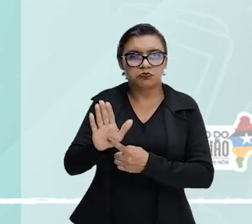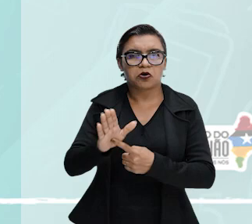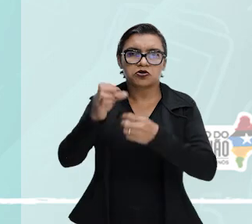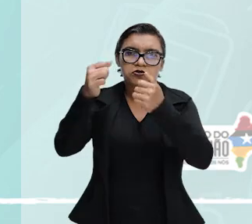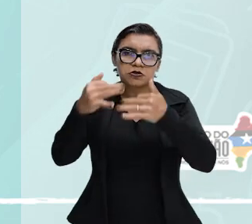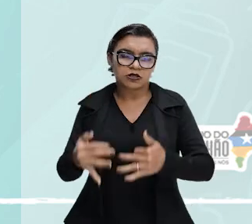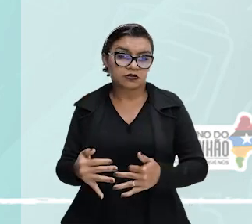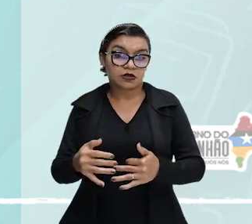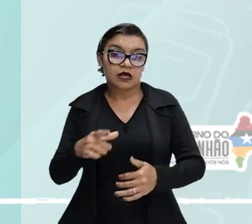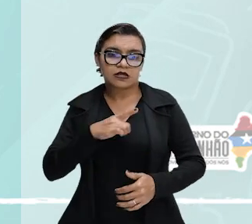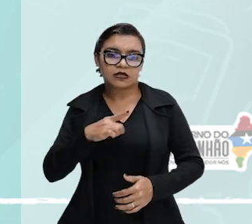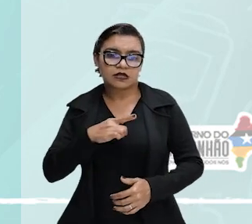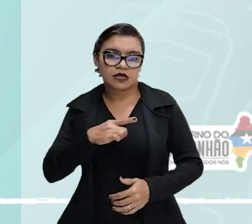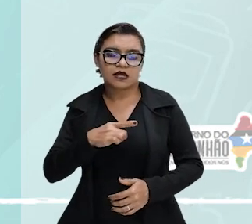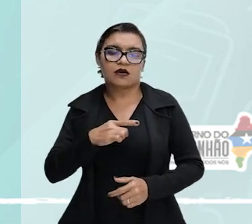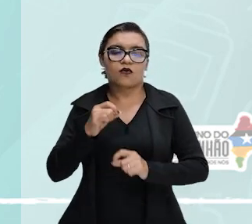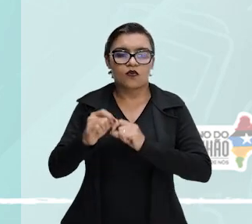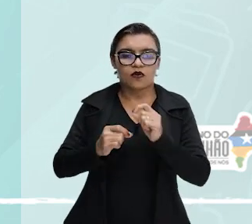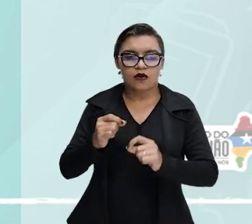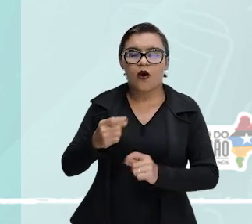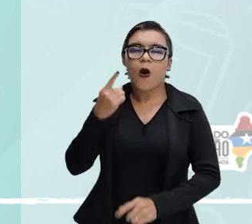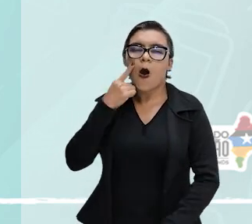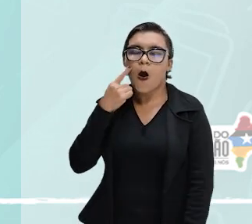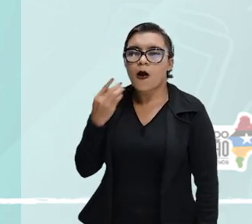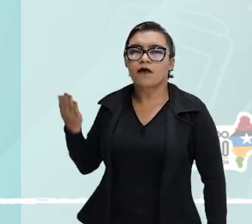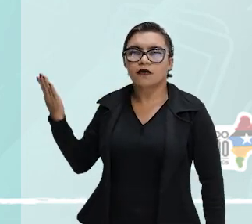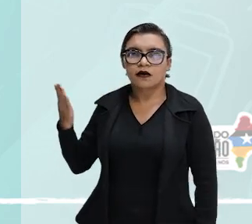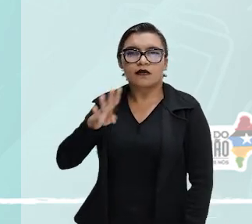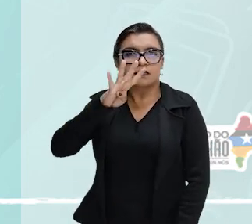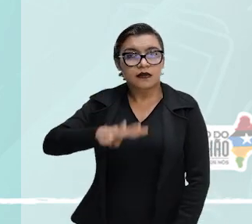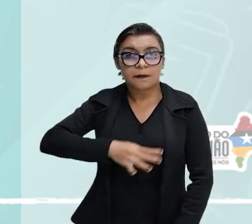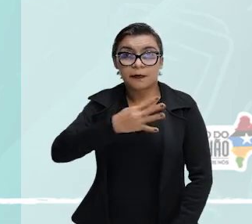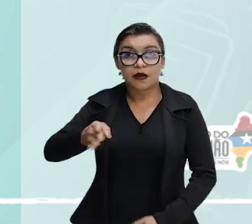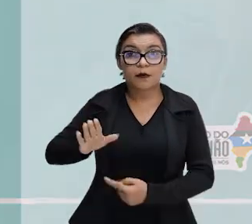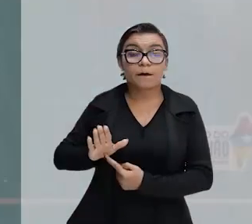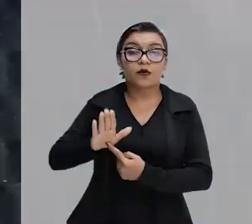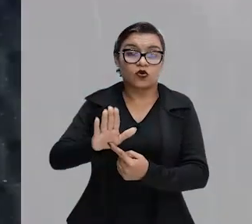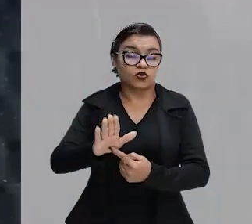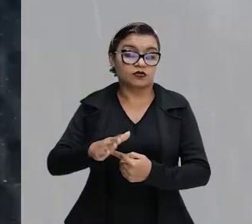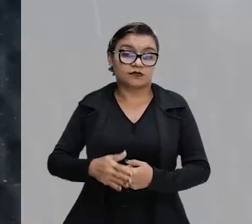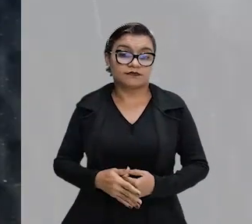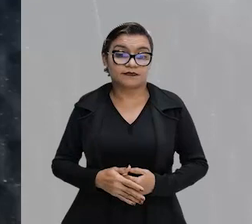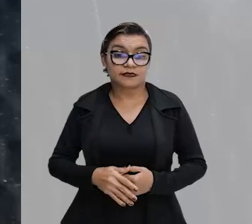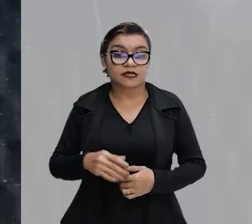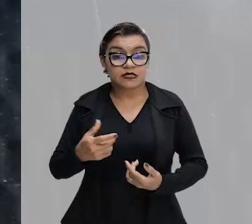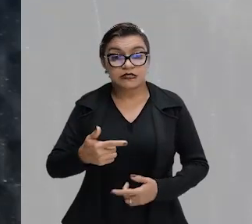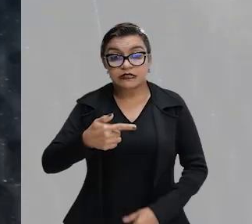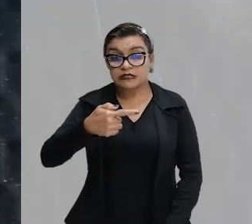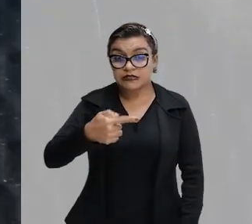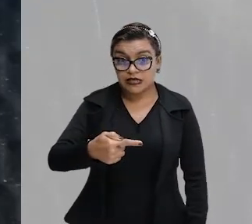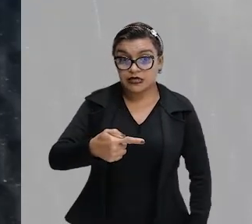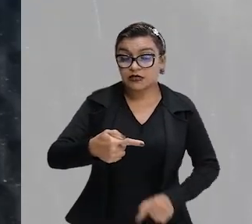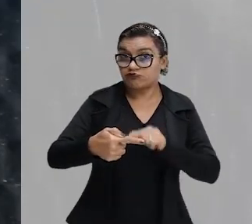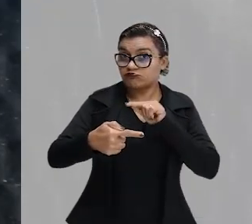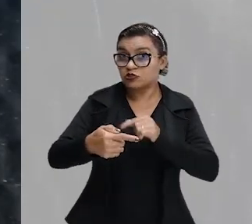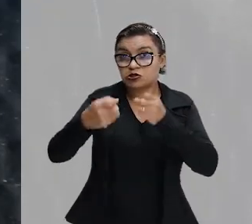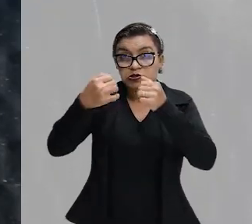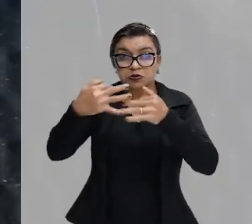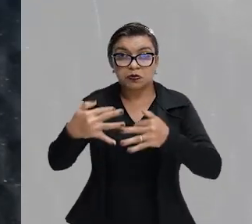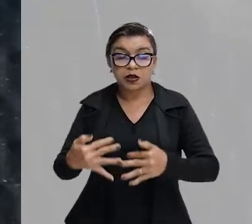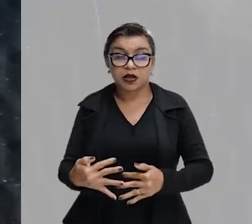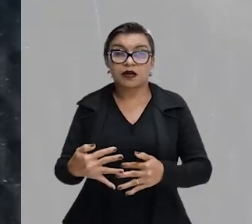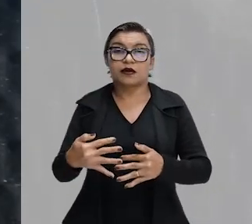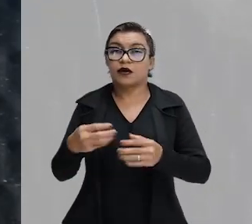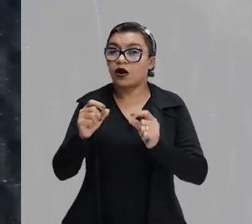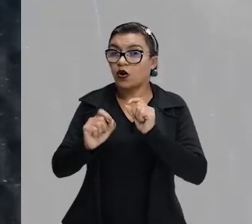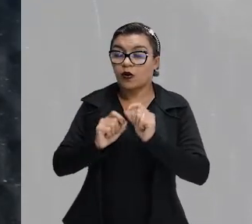a correção, né, 0,38 e 0,387. Então 7 é só a correção. No caso de Vênus tem um 3 no